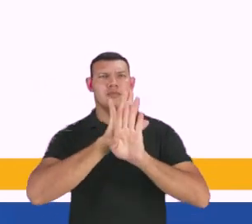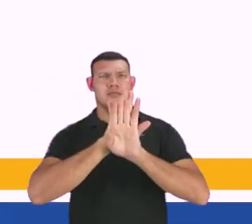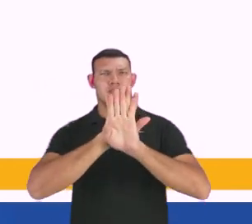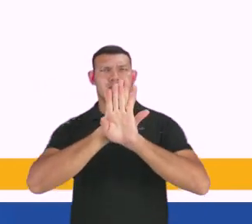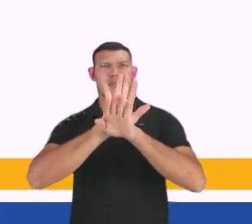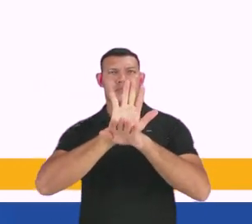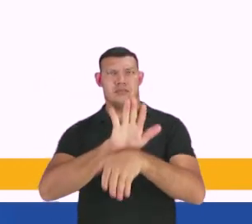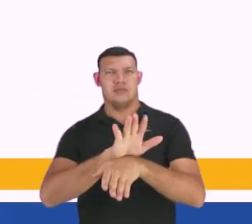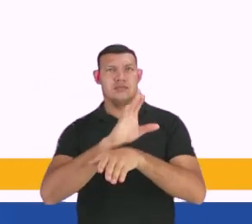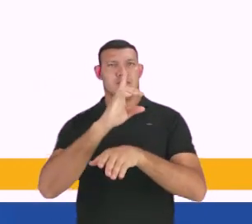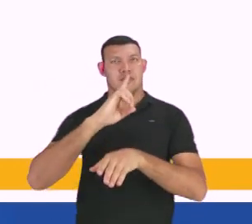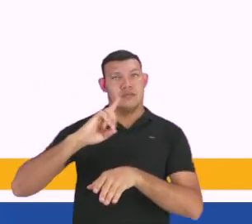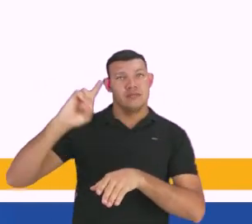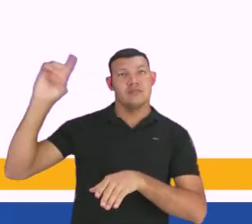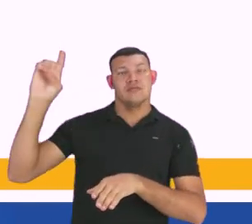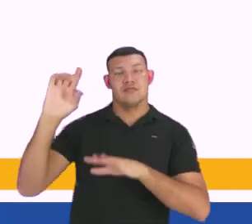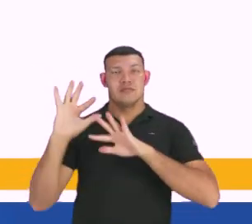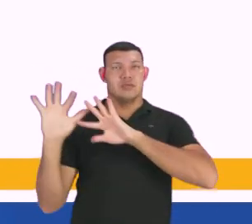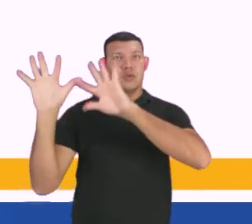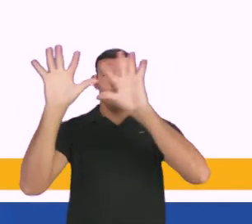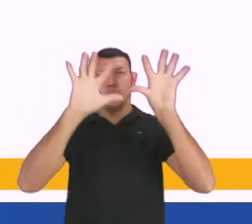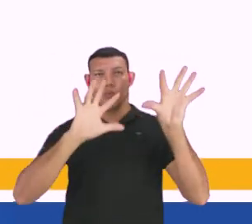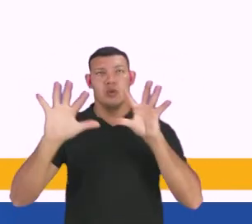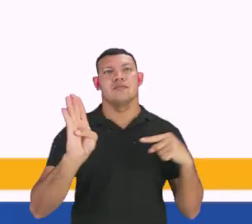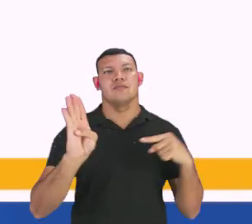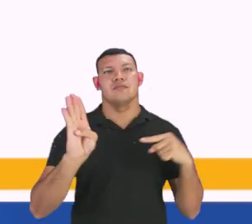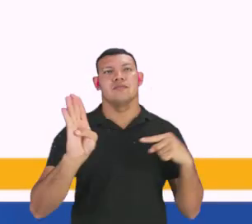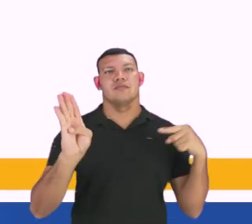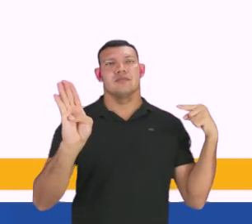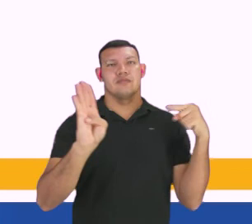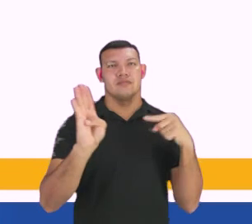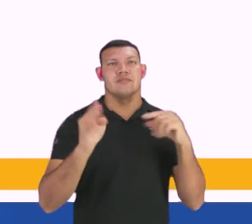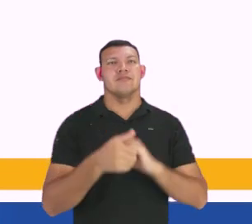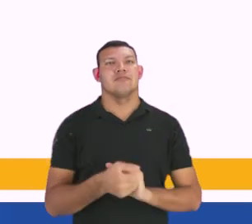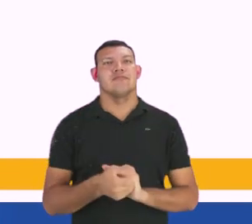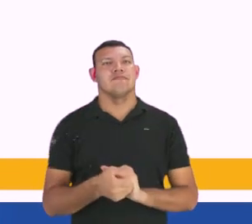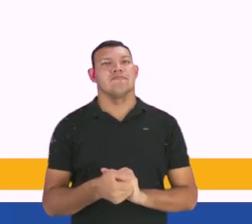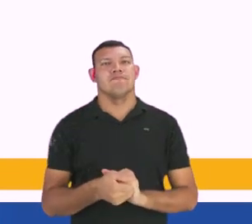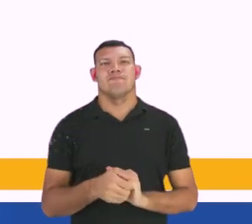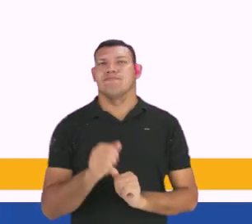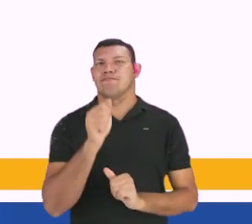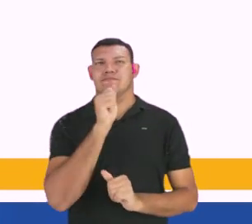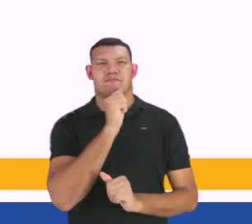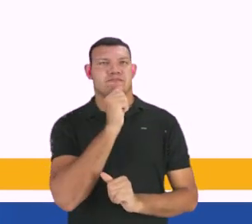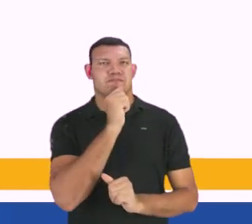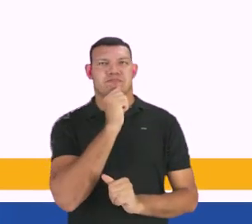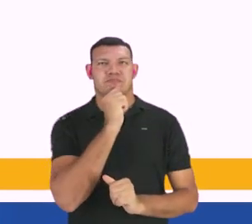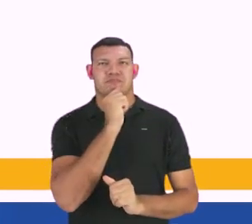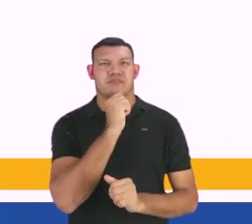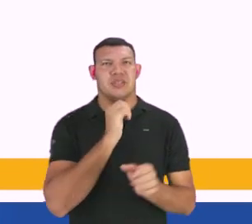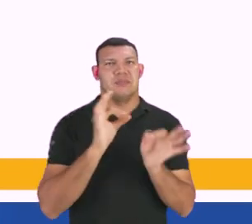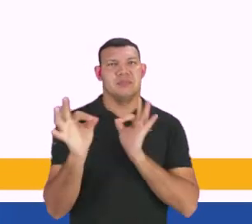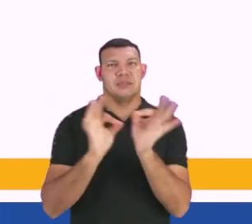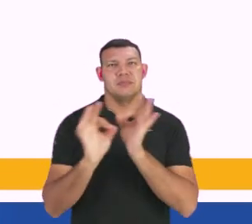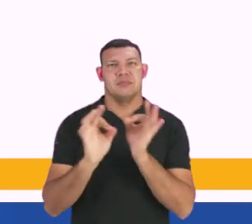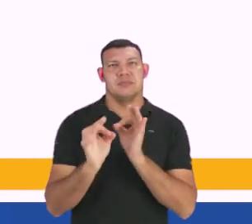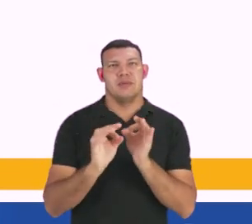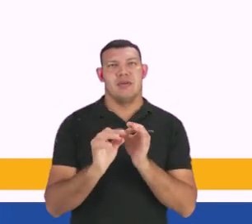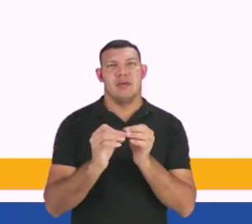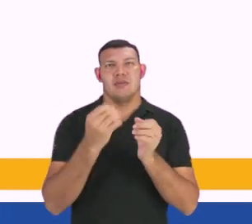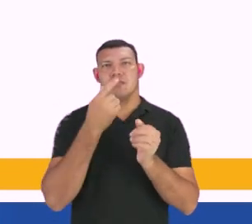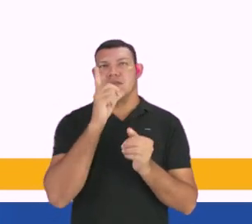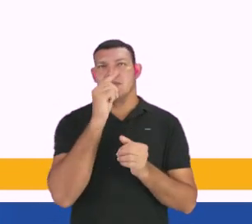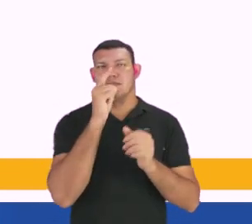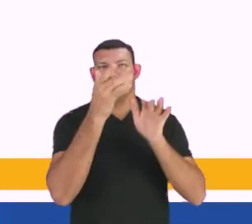praia para o início de novembro. Sempre chove na época de finados. 10 anos após o